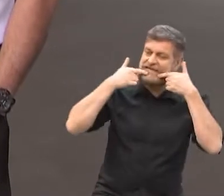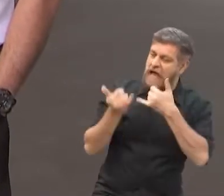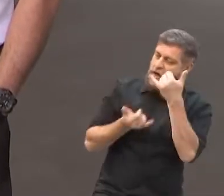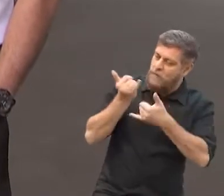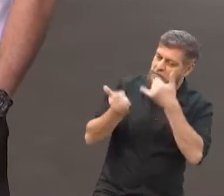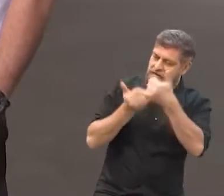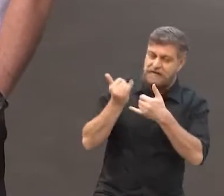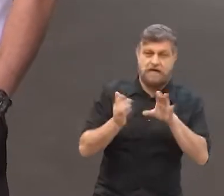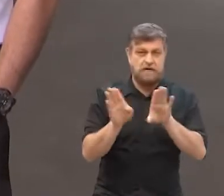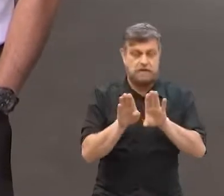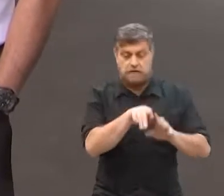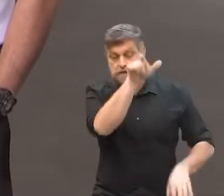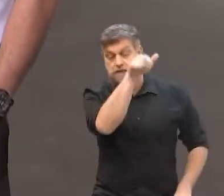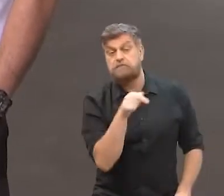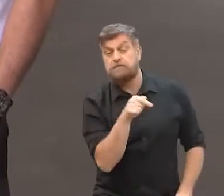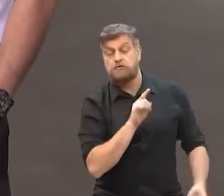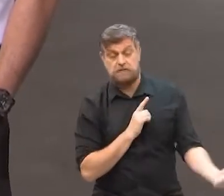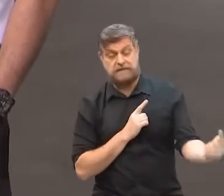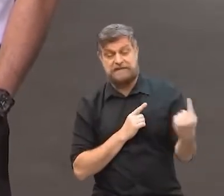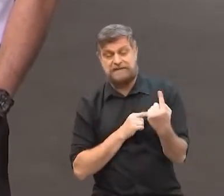com você, o cara que